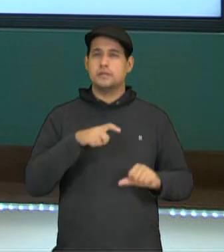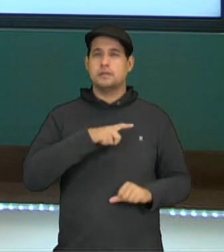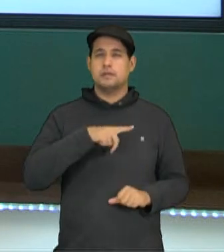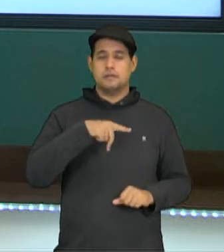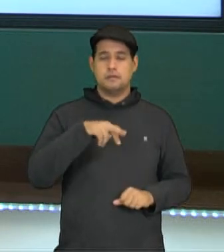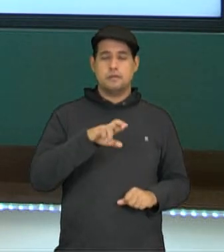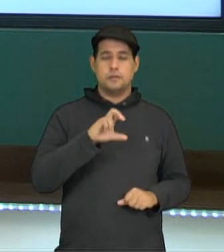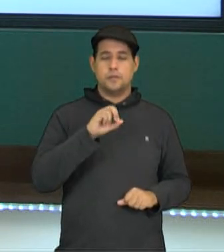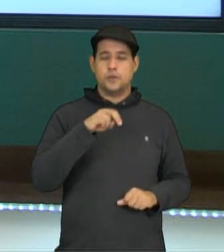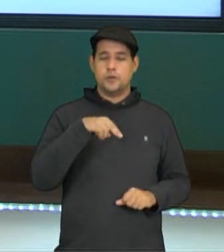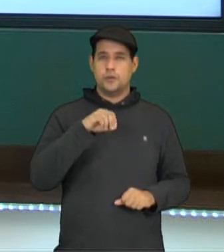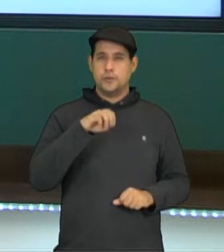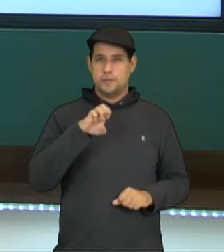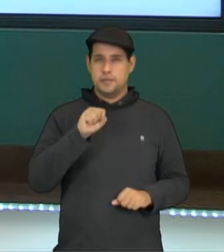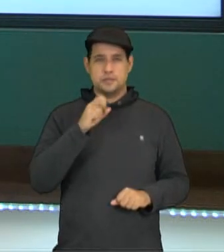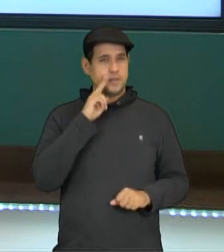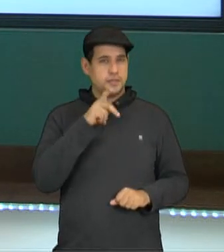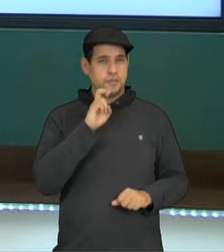pronomes, ok?